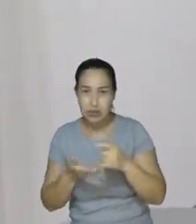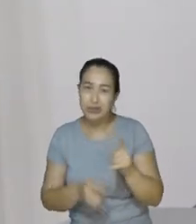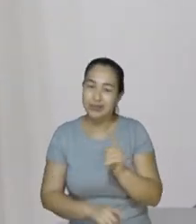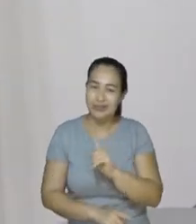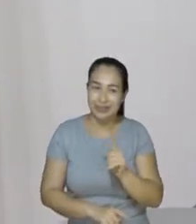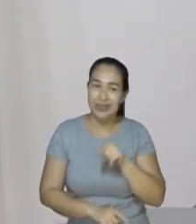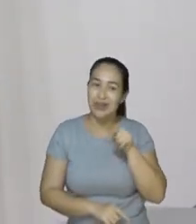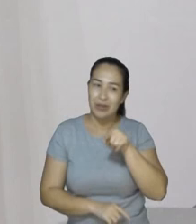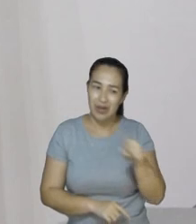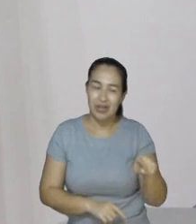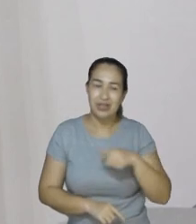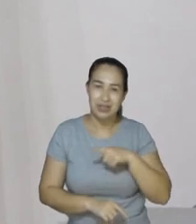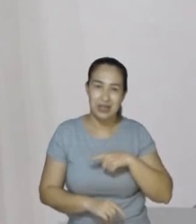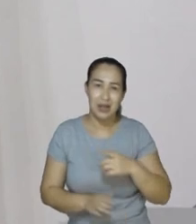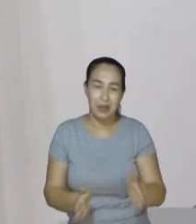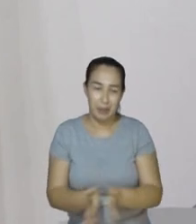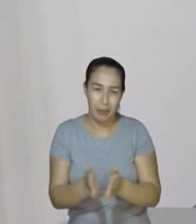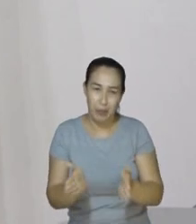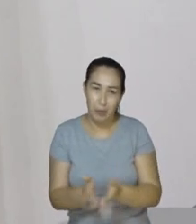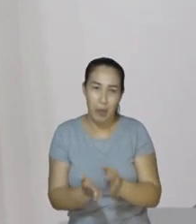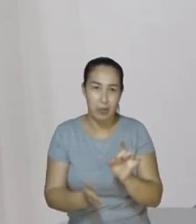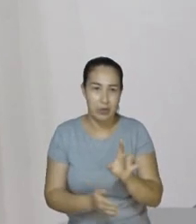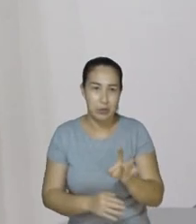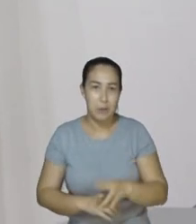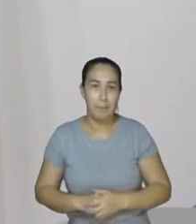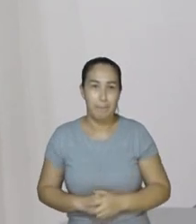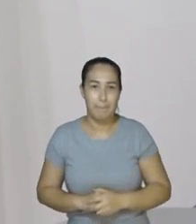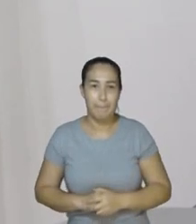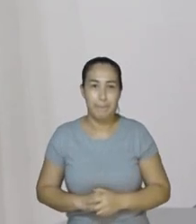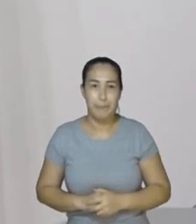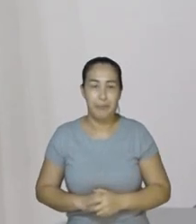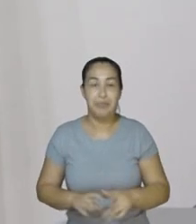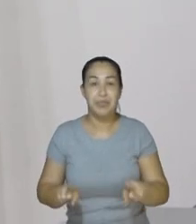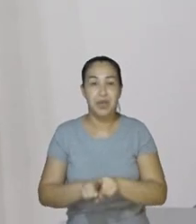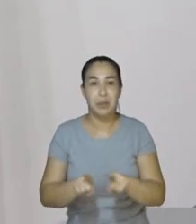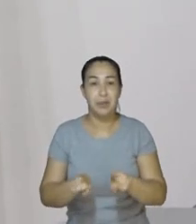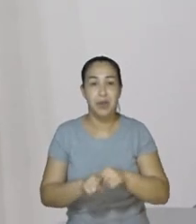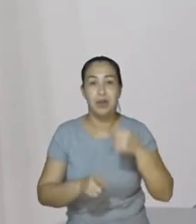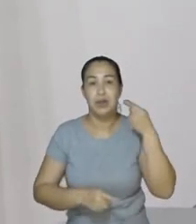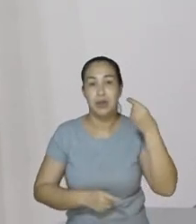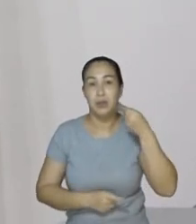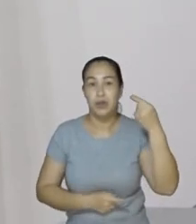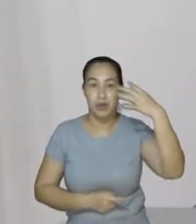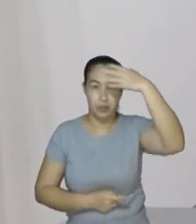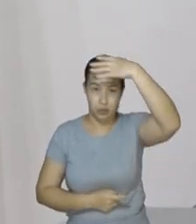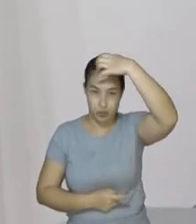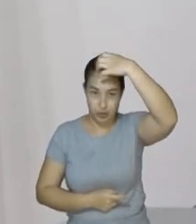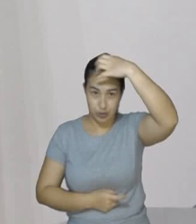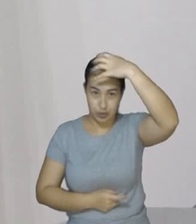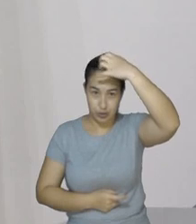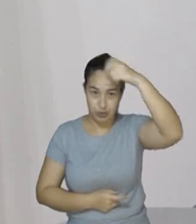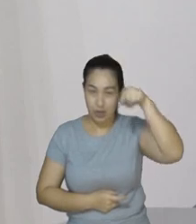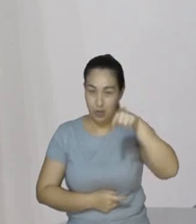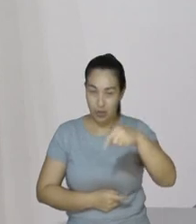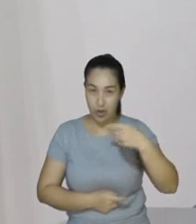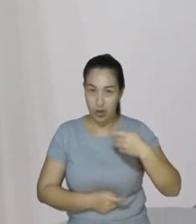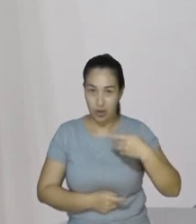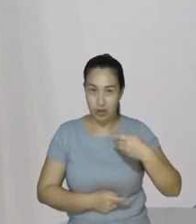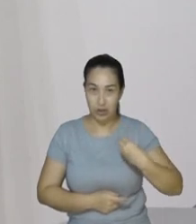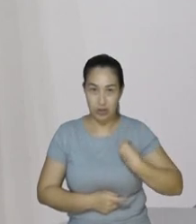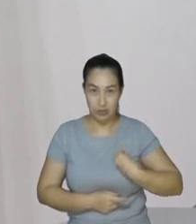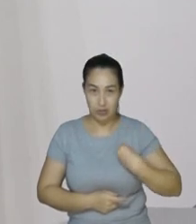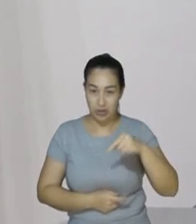de vulnerabilidade. Está conosco também o deputado Ismael, que está aqui no plenário. Né?